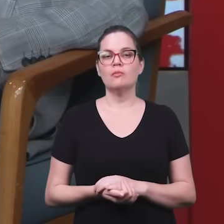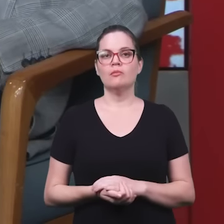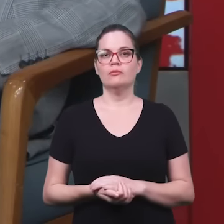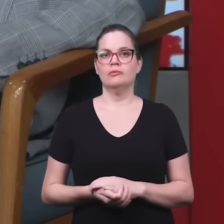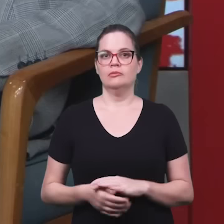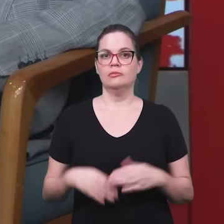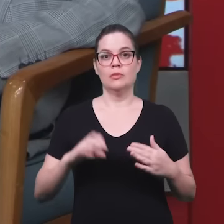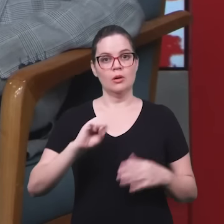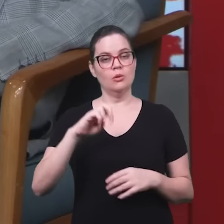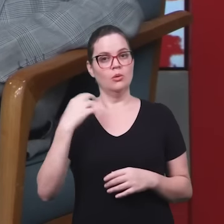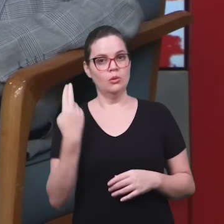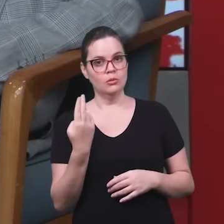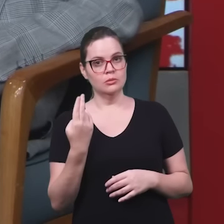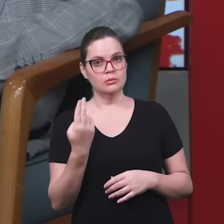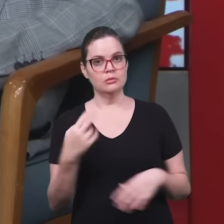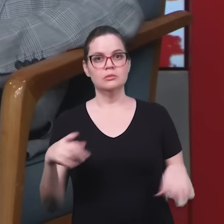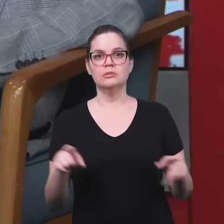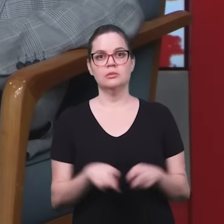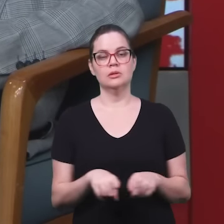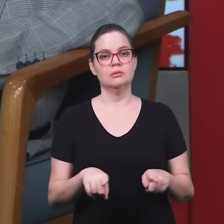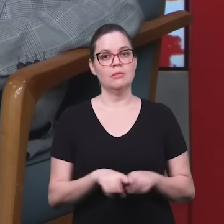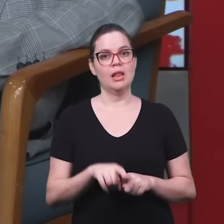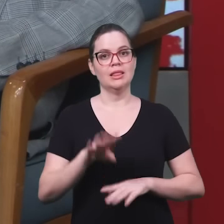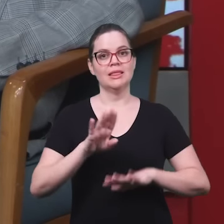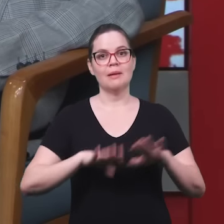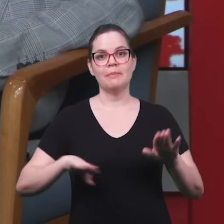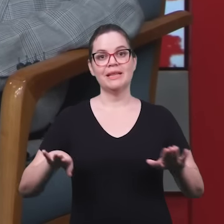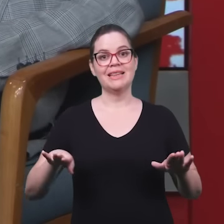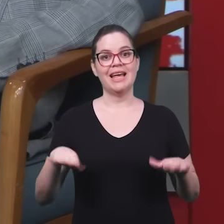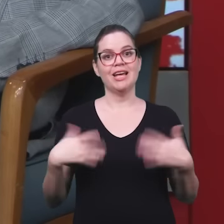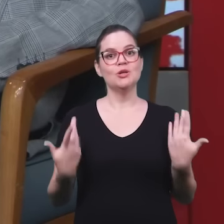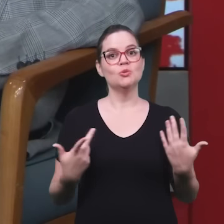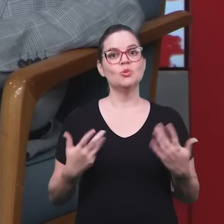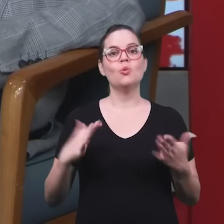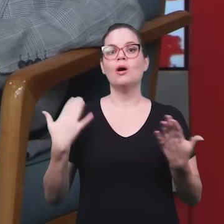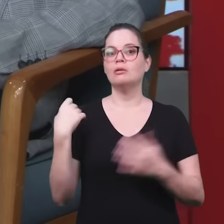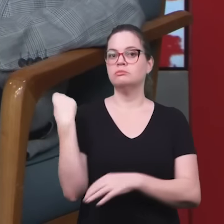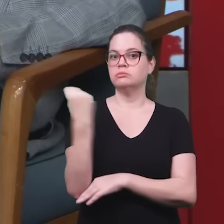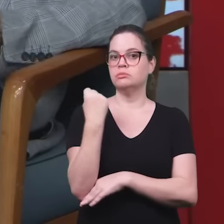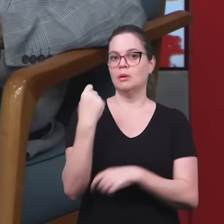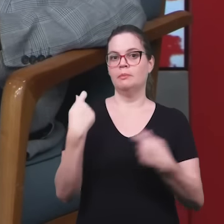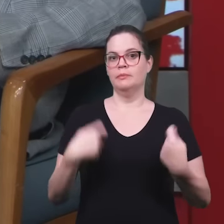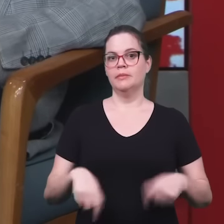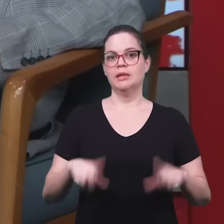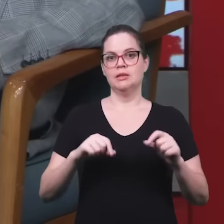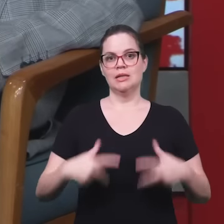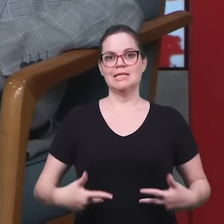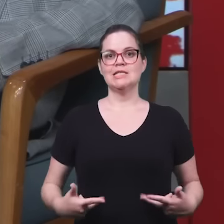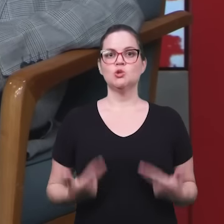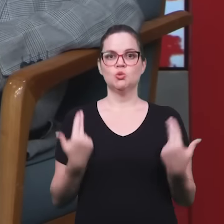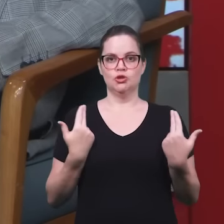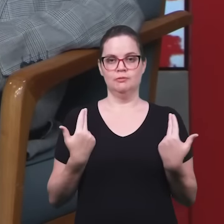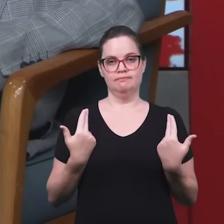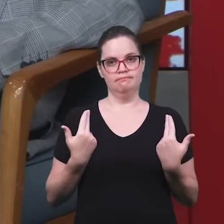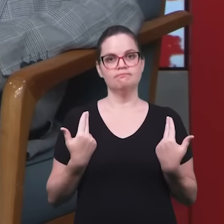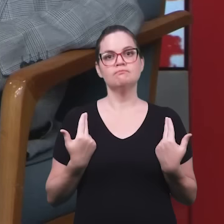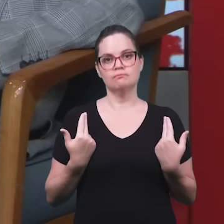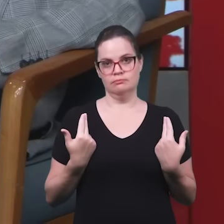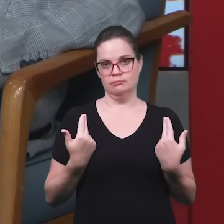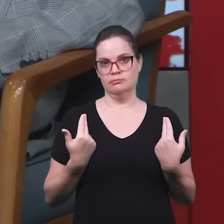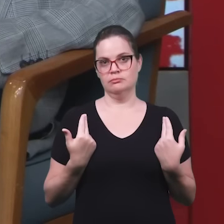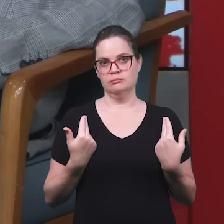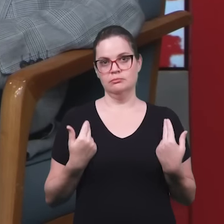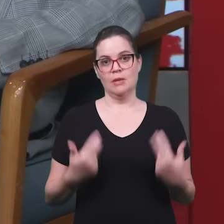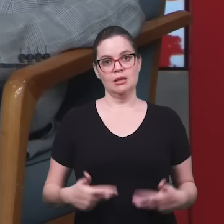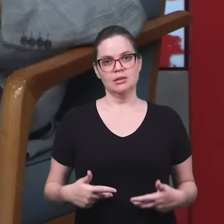ou até, dependendo do caso, você tem que fazer uma intervenção.